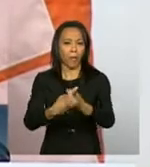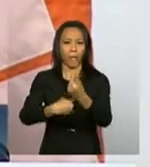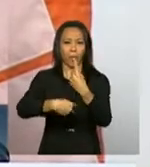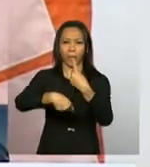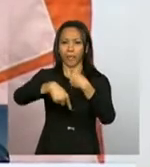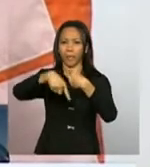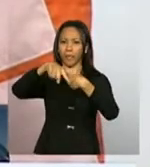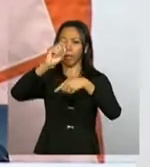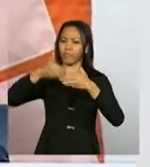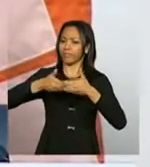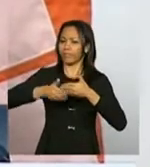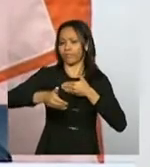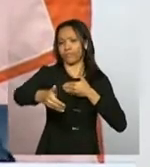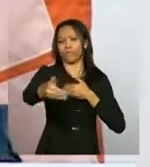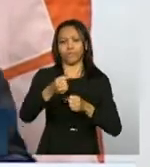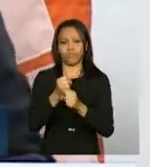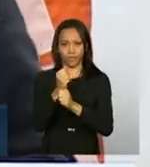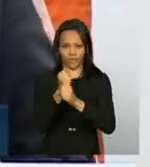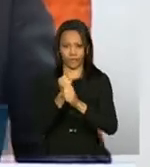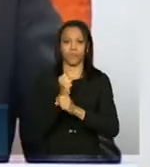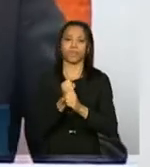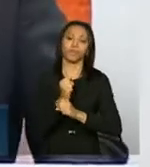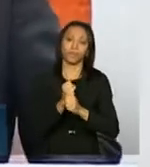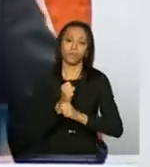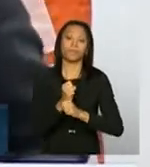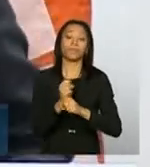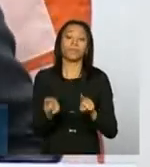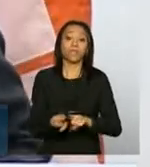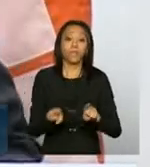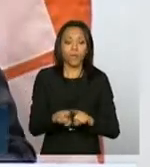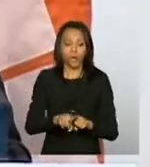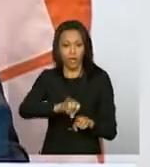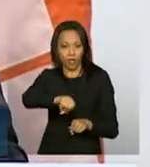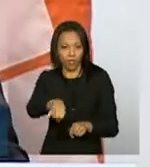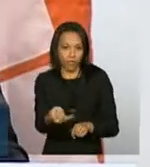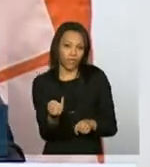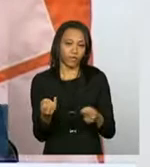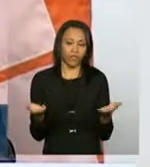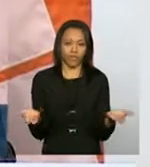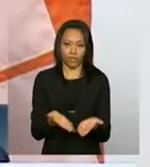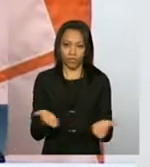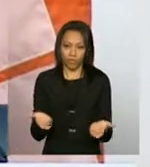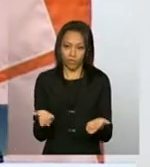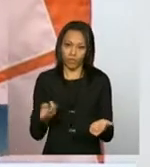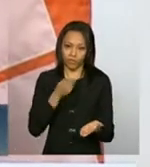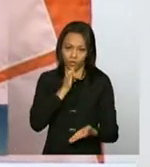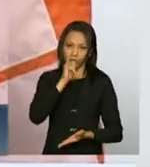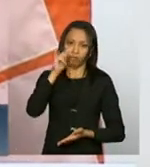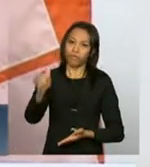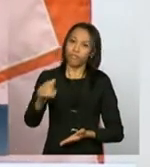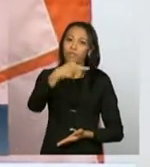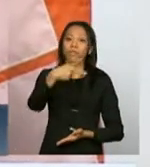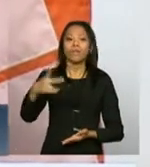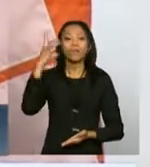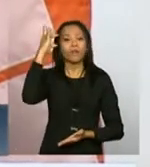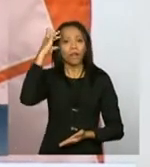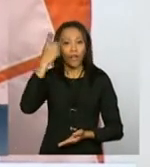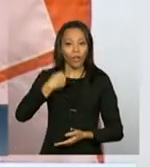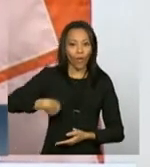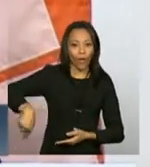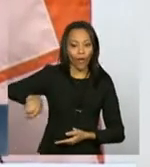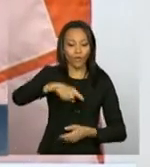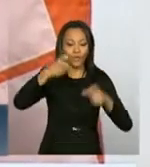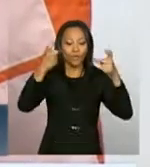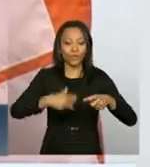muito ainda ao longo dos seus anos. Aproveito a oportunidade, presidenta, de dizer que a nossa terra é uma terra